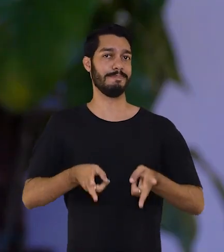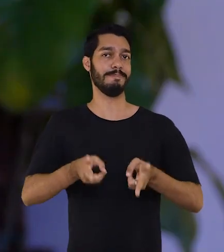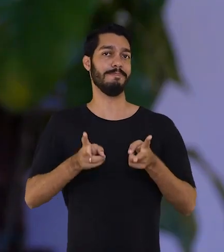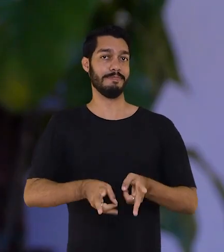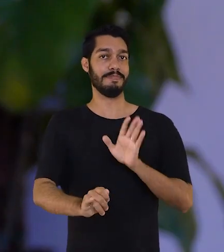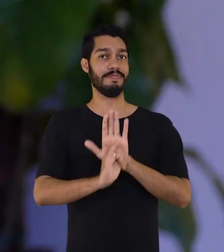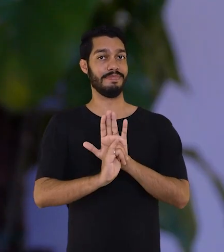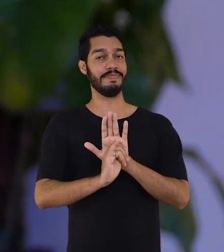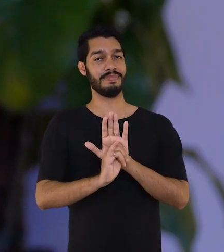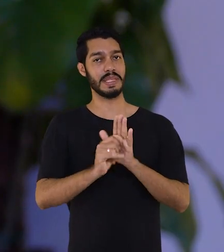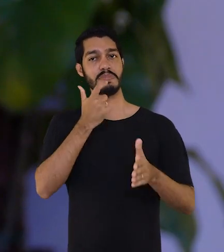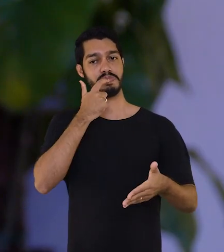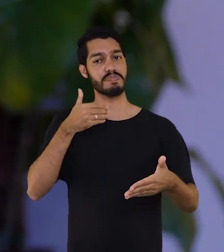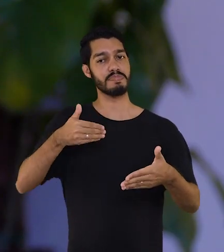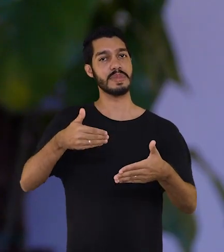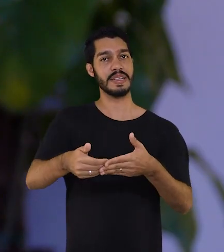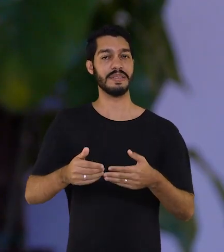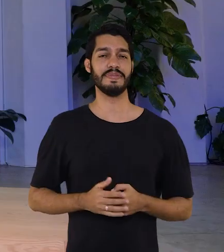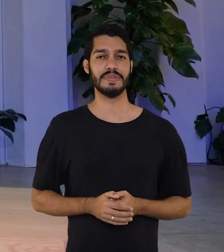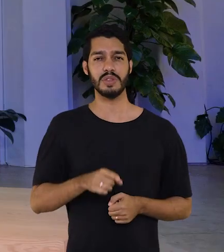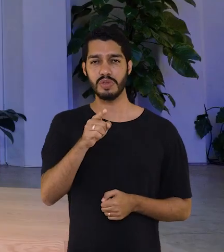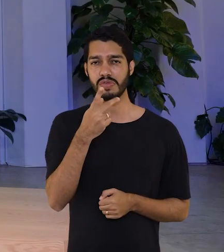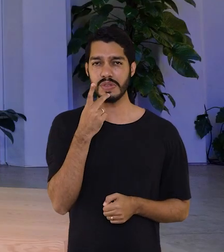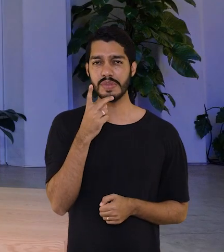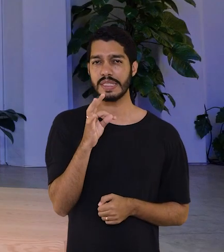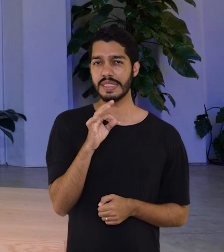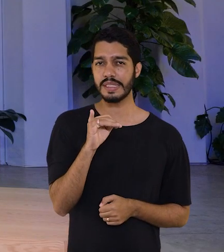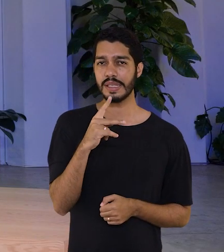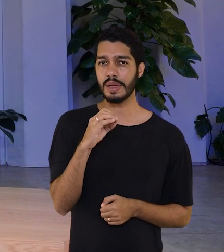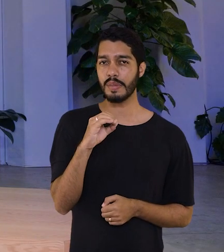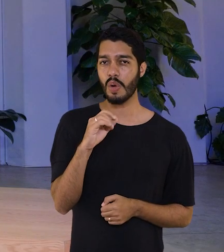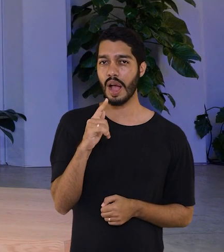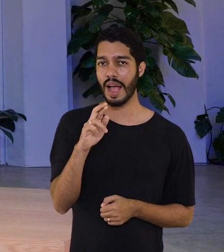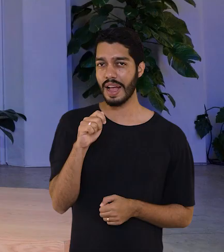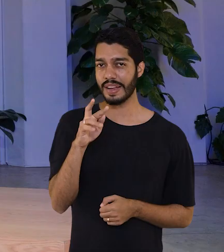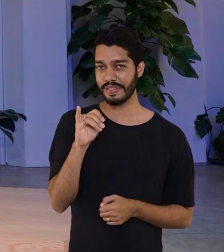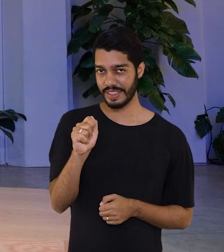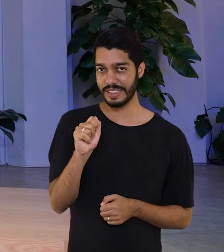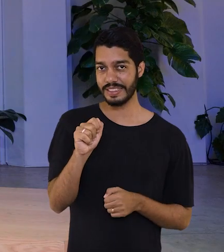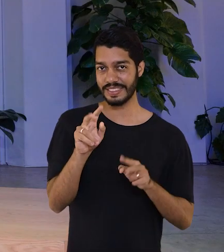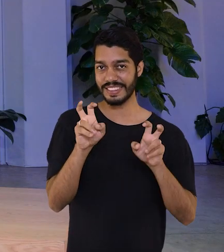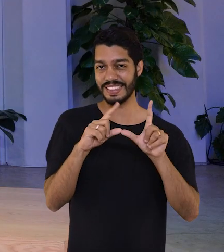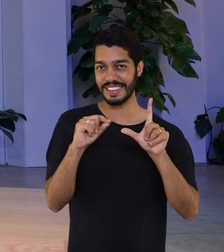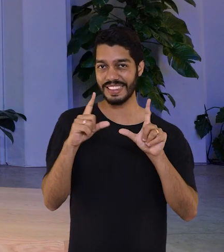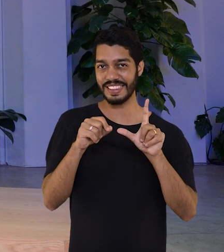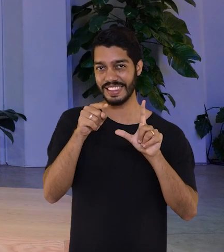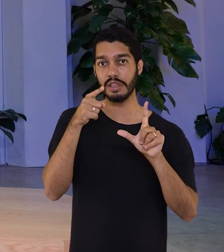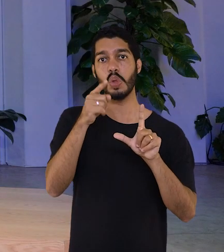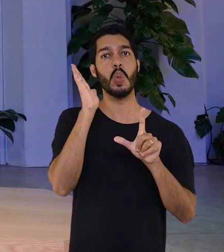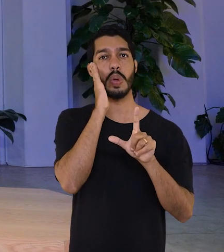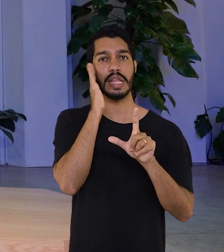te respondendo, eu acho que é uma questão de pouco tempo. Você falou tipografia, né? Você for pensando, qual tipografia, que meu site tal